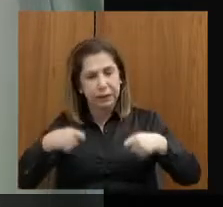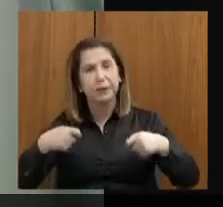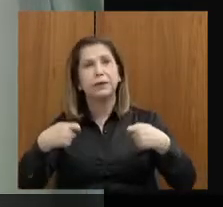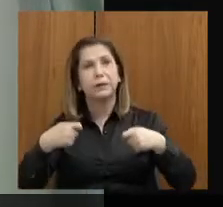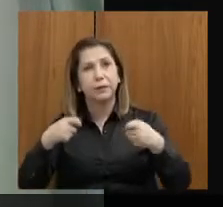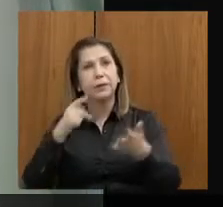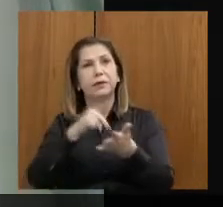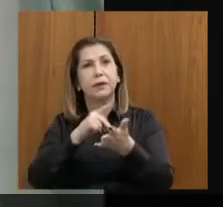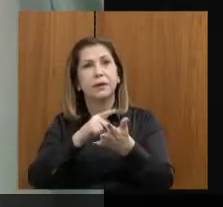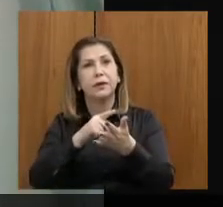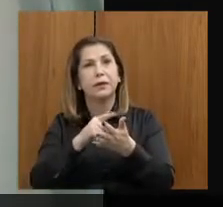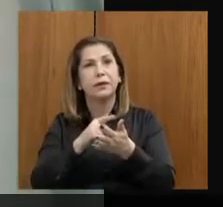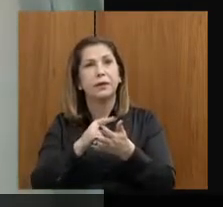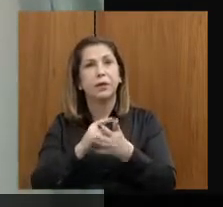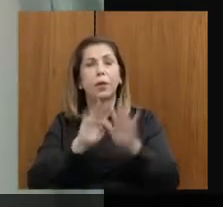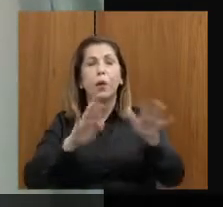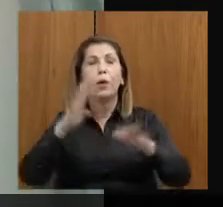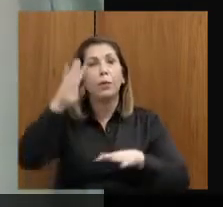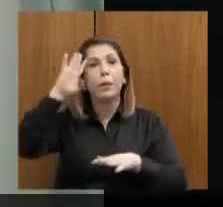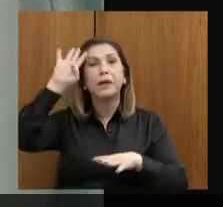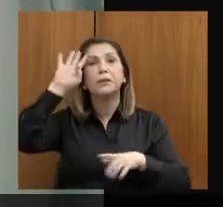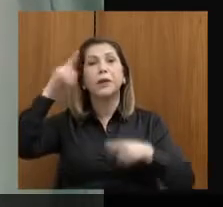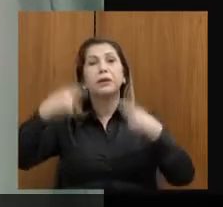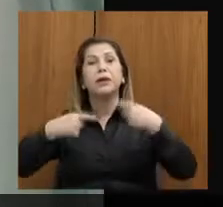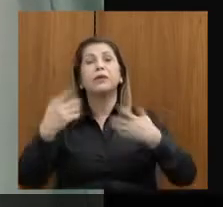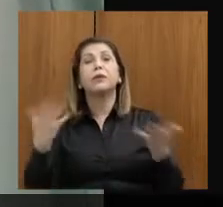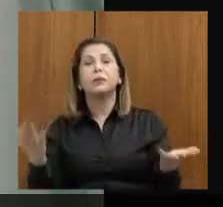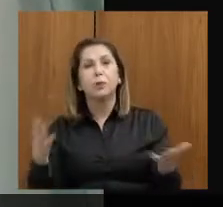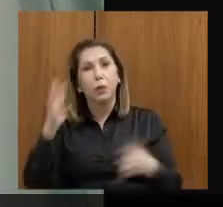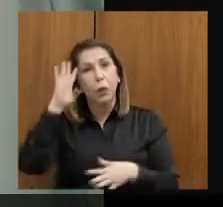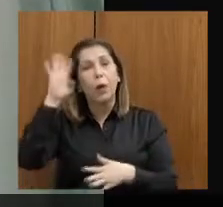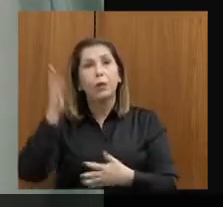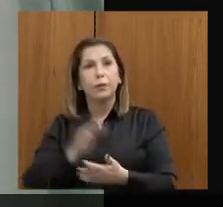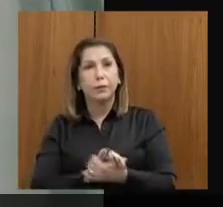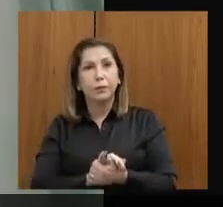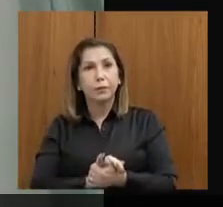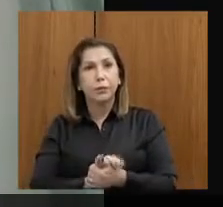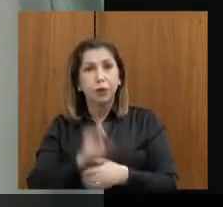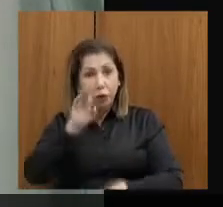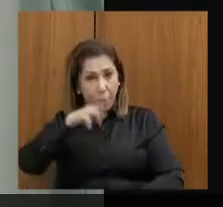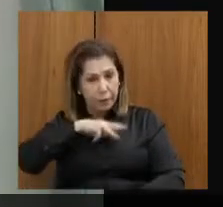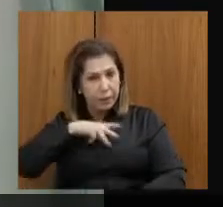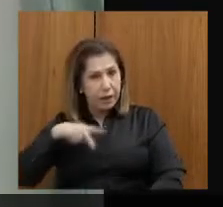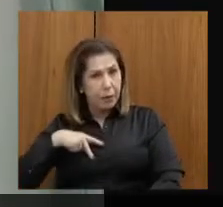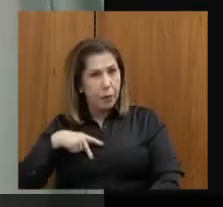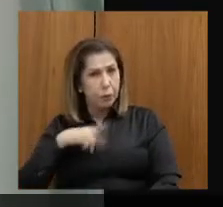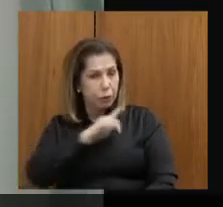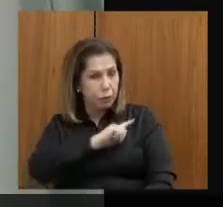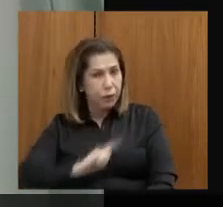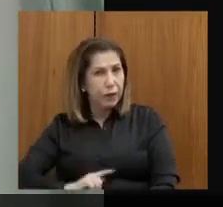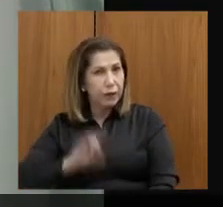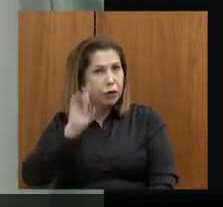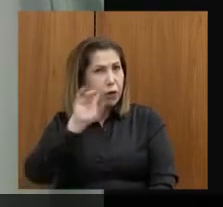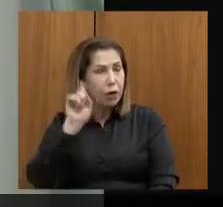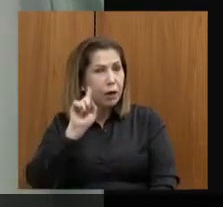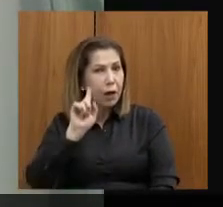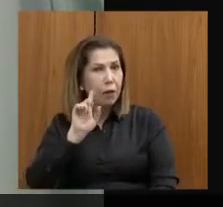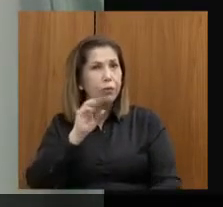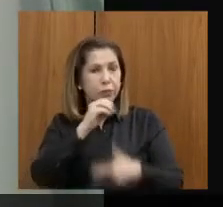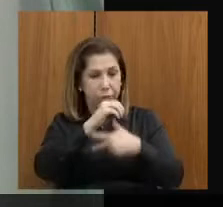É talvez então principal desafio né Não só do Ministério Público mas nós podemos também dos